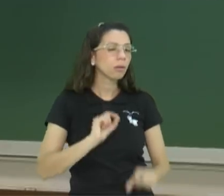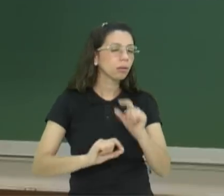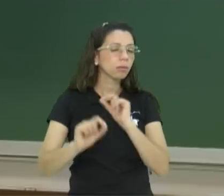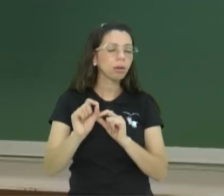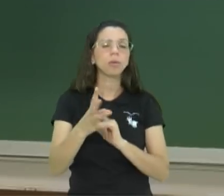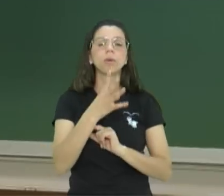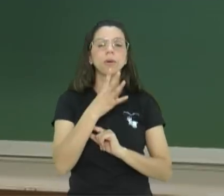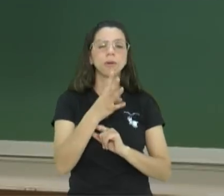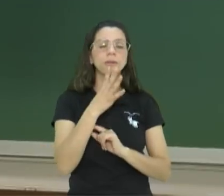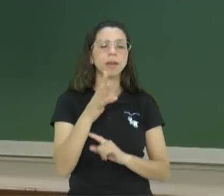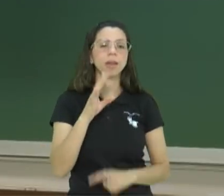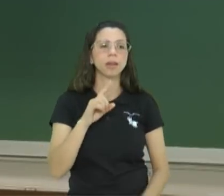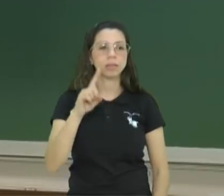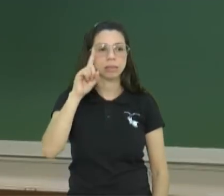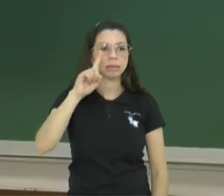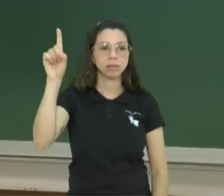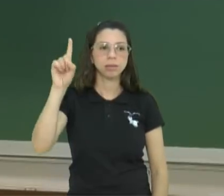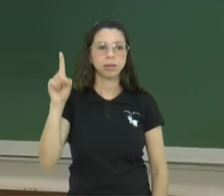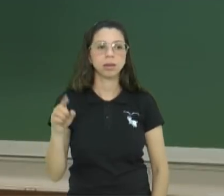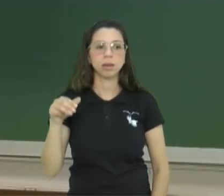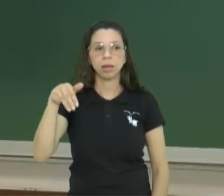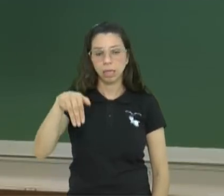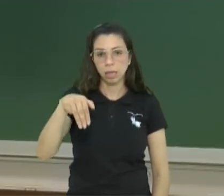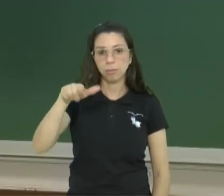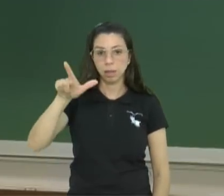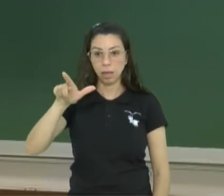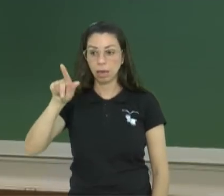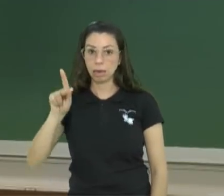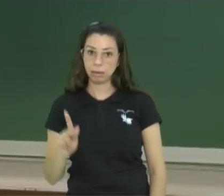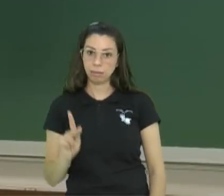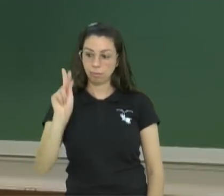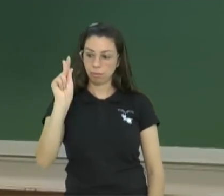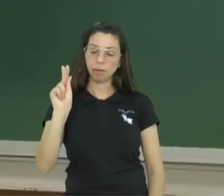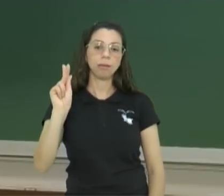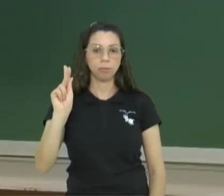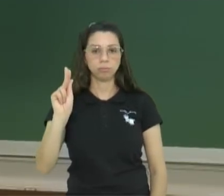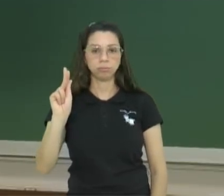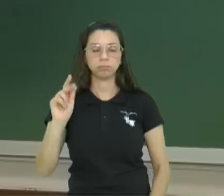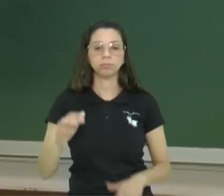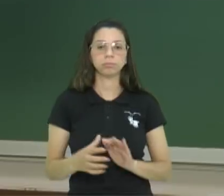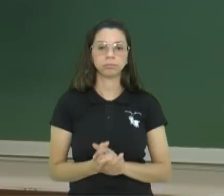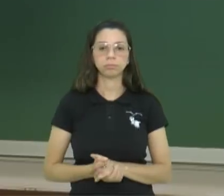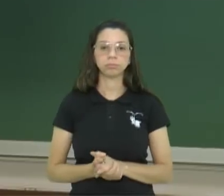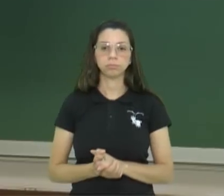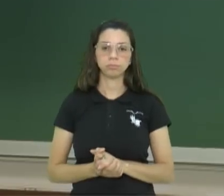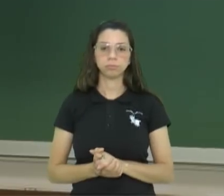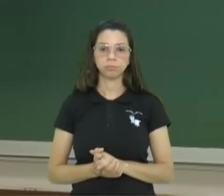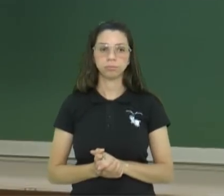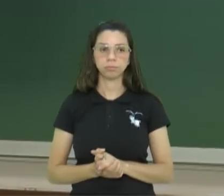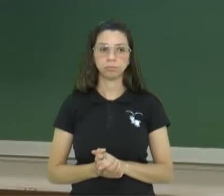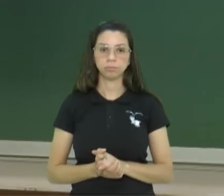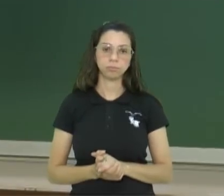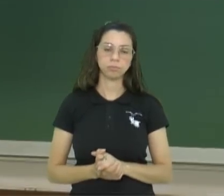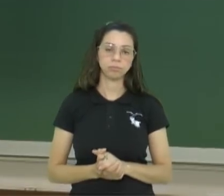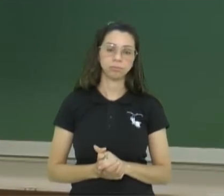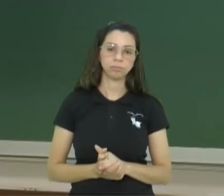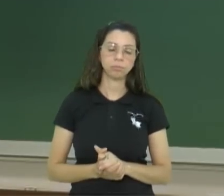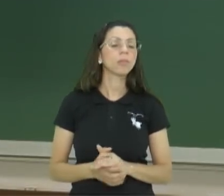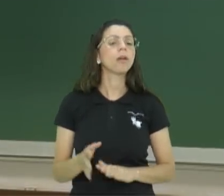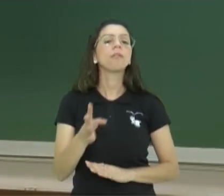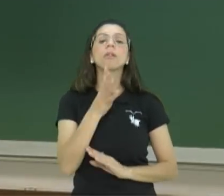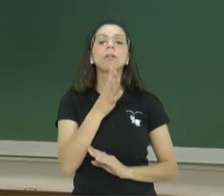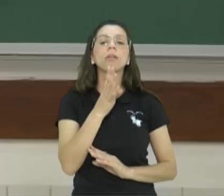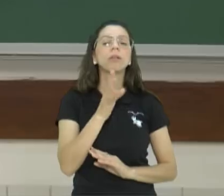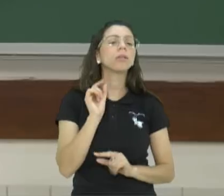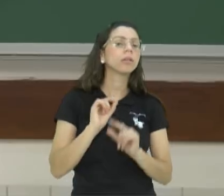nesse dia MLK? Já ouviu alguma vez falar disso? Do you know what people do in this day? Você sabe o que as